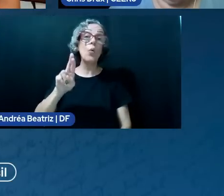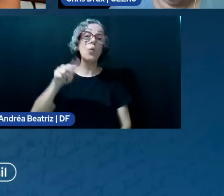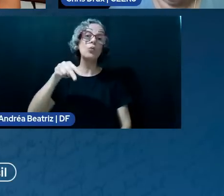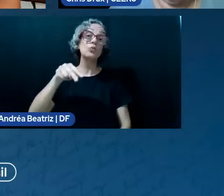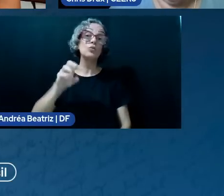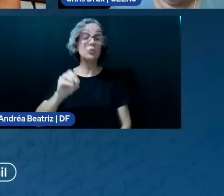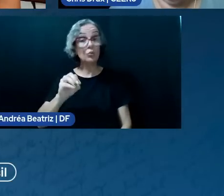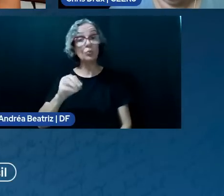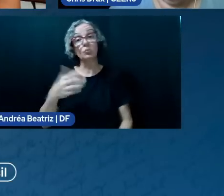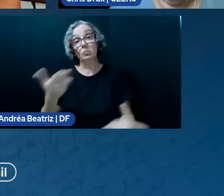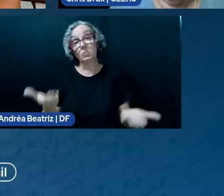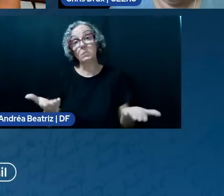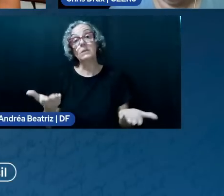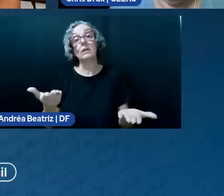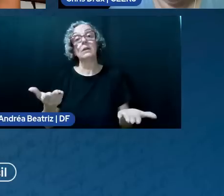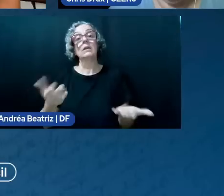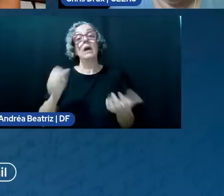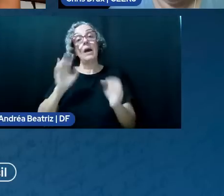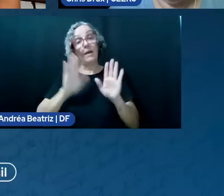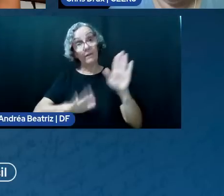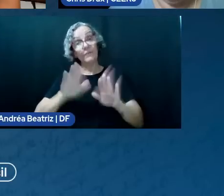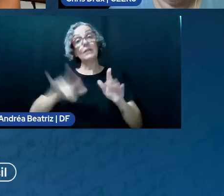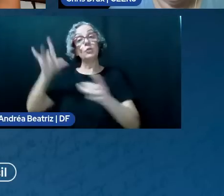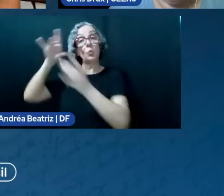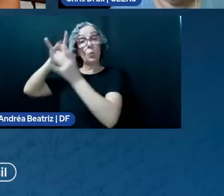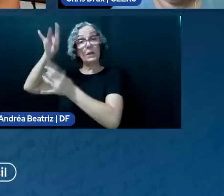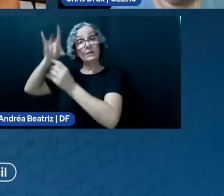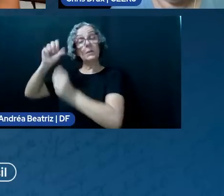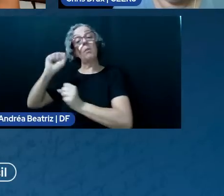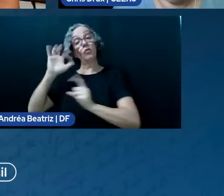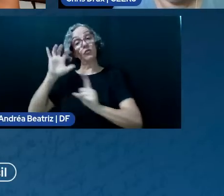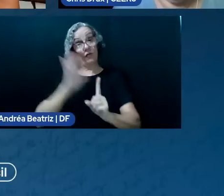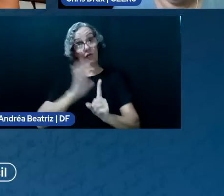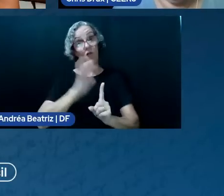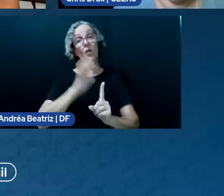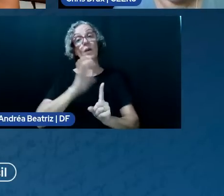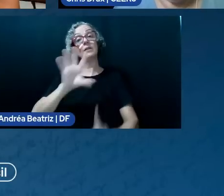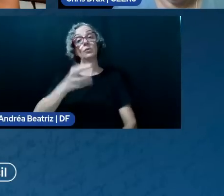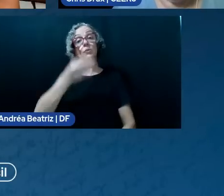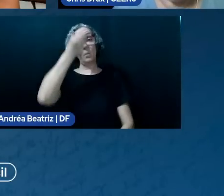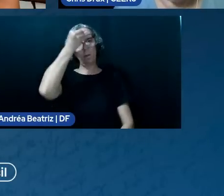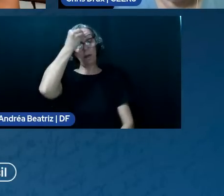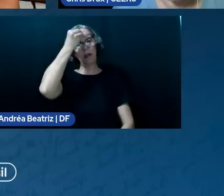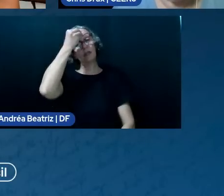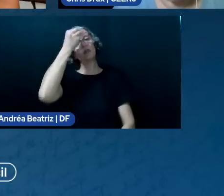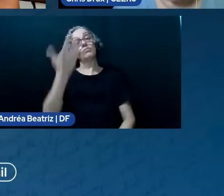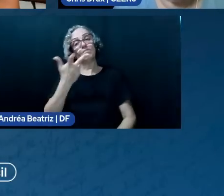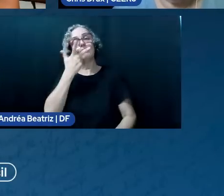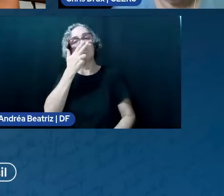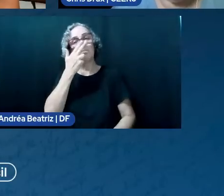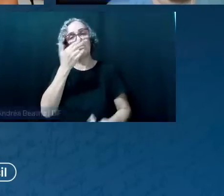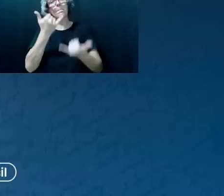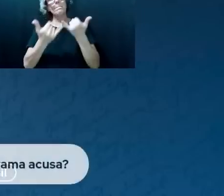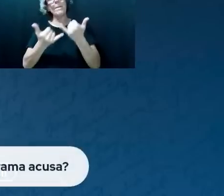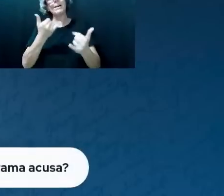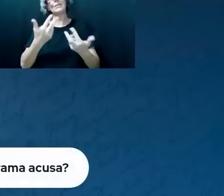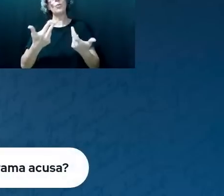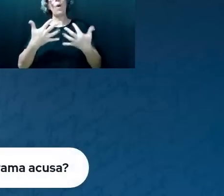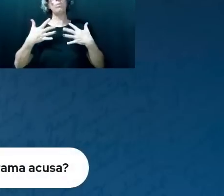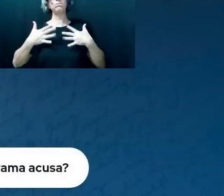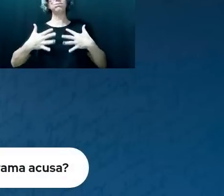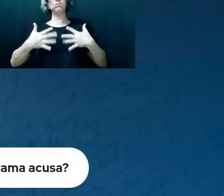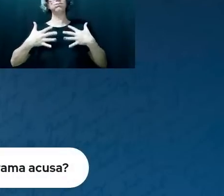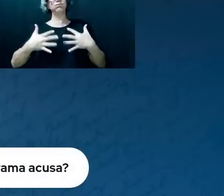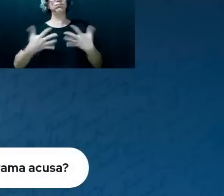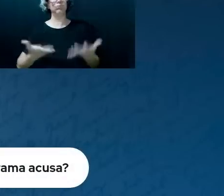pode causar aí um estado parecido com uma convulsão. Muito bem, como foi rapidinho, dá